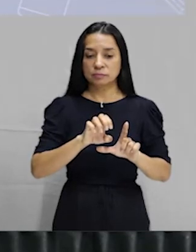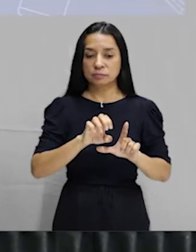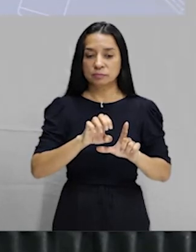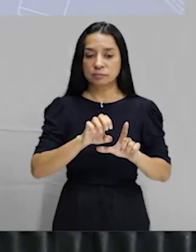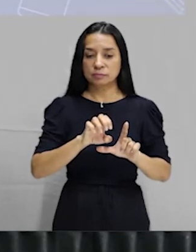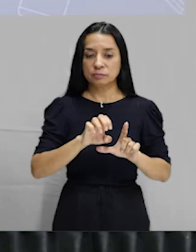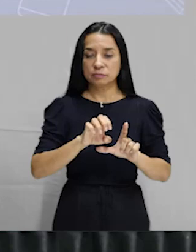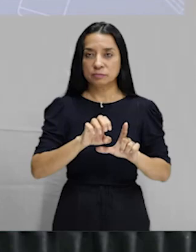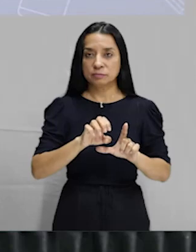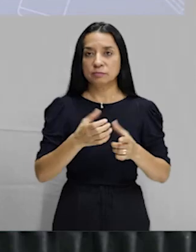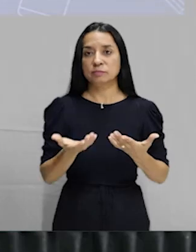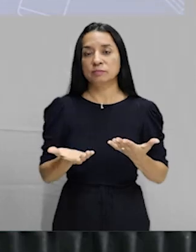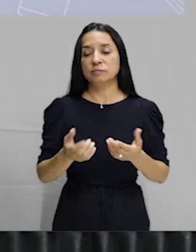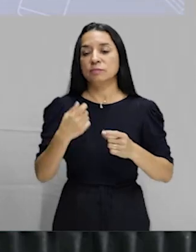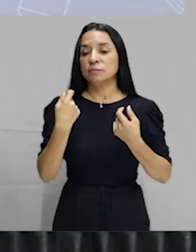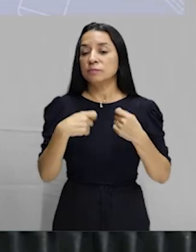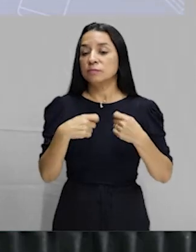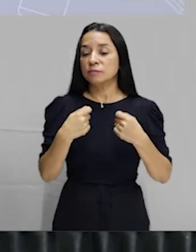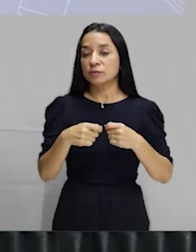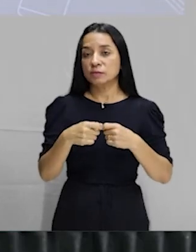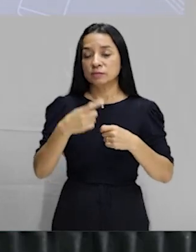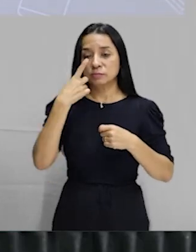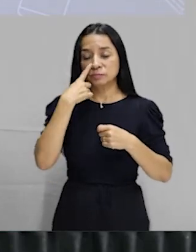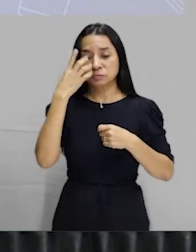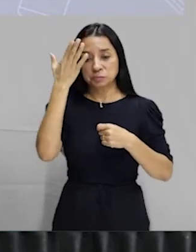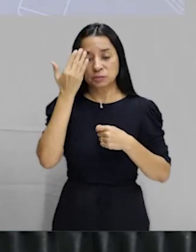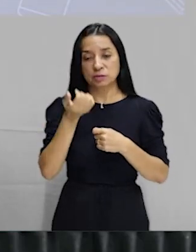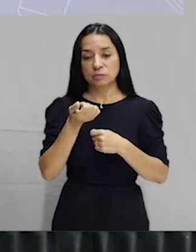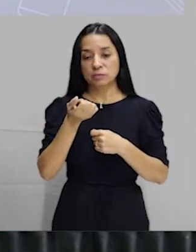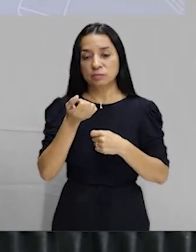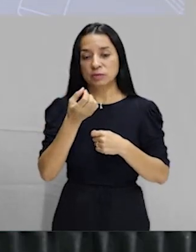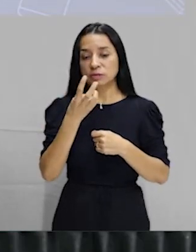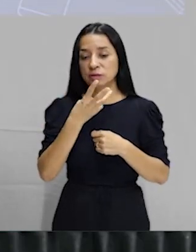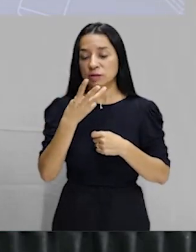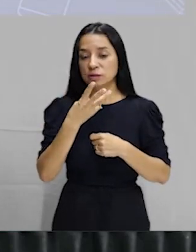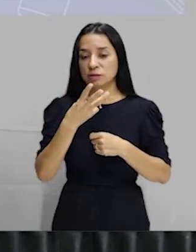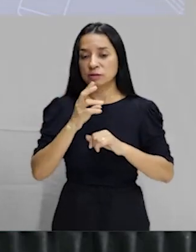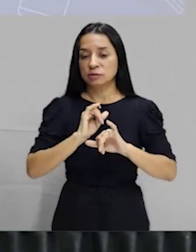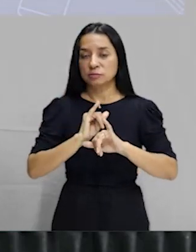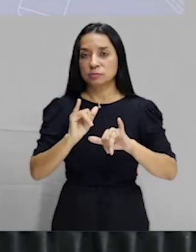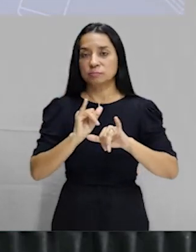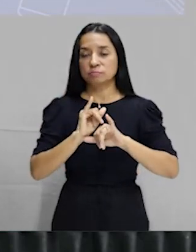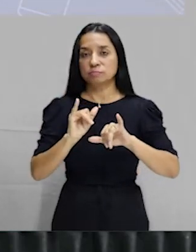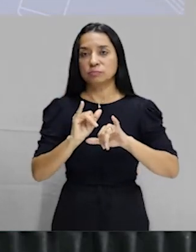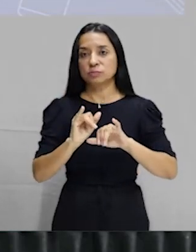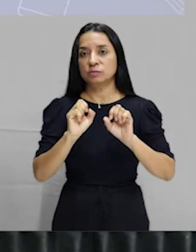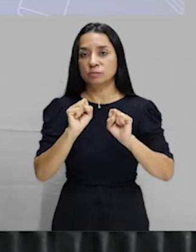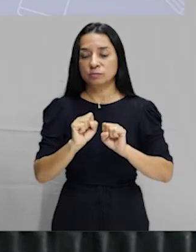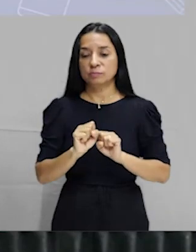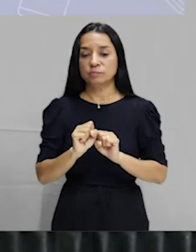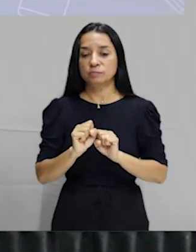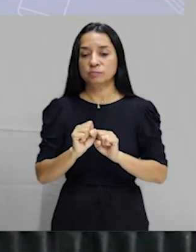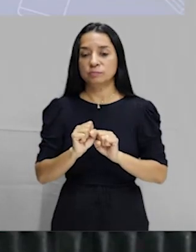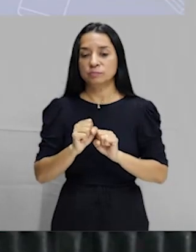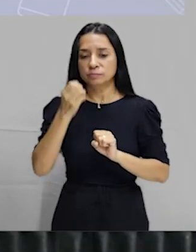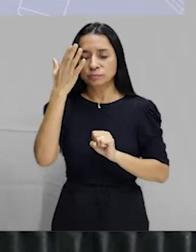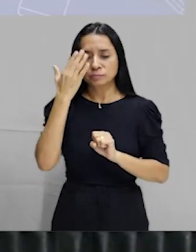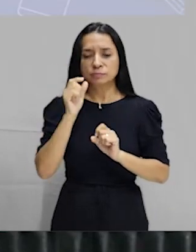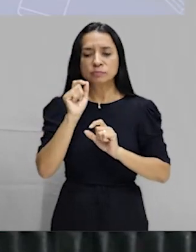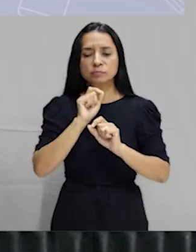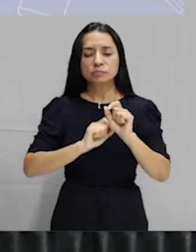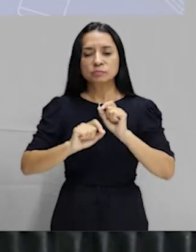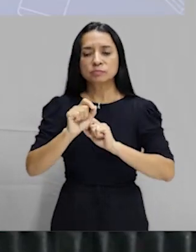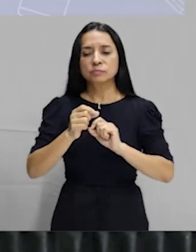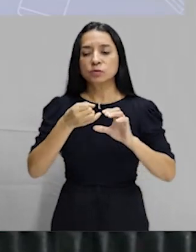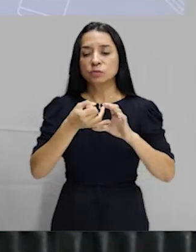Gente, eu preciso levar em conta essas três informações para eu poder decidir quem é